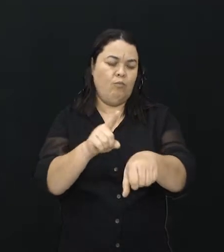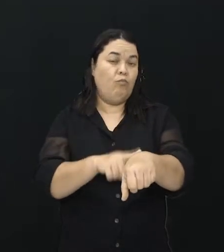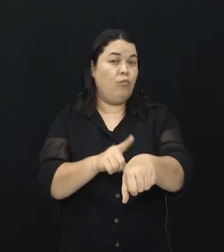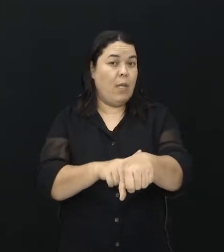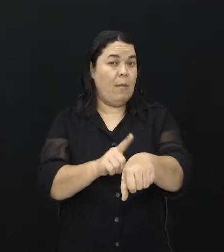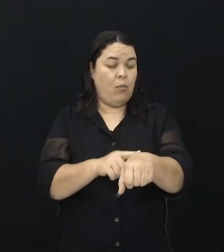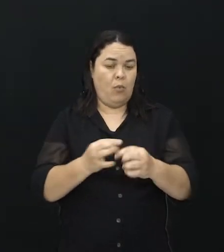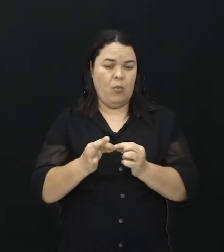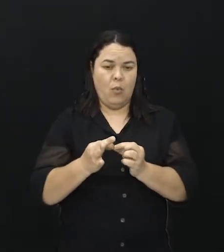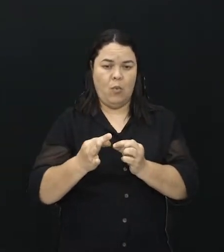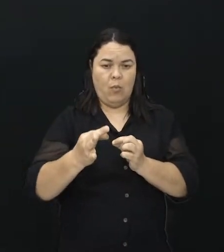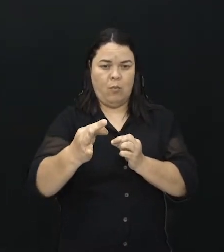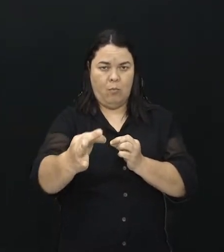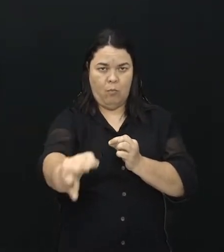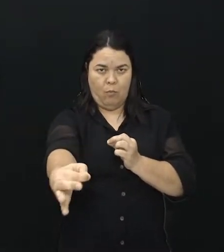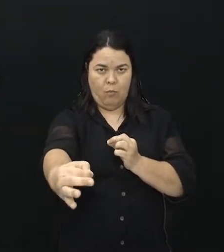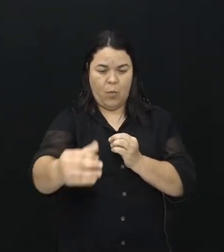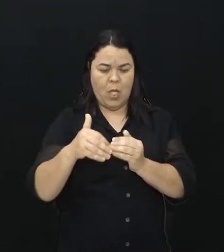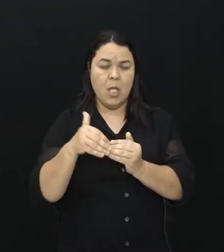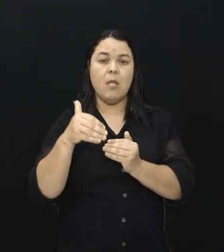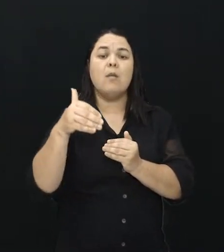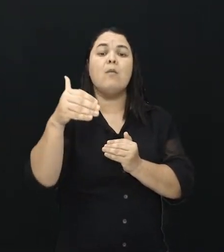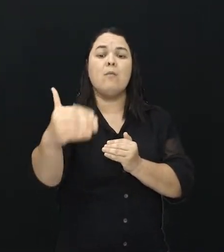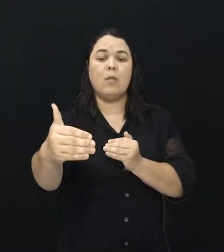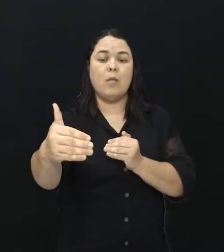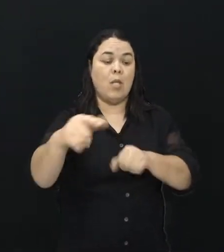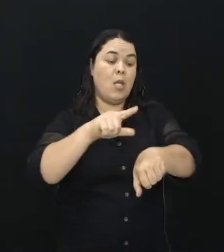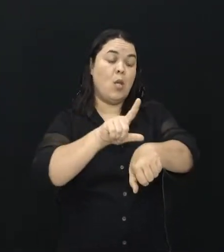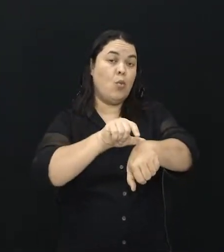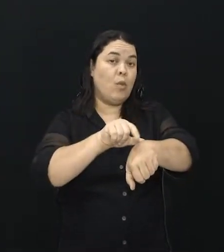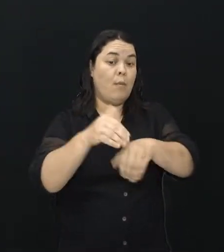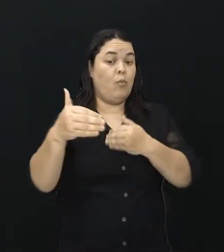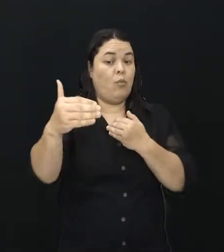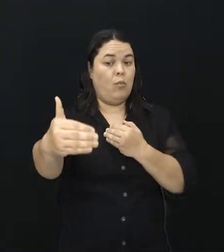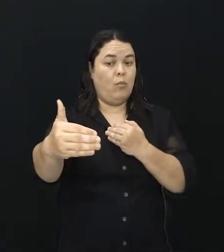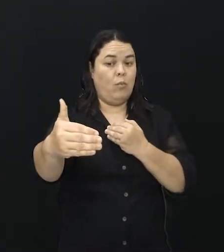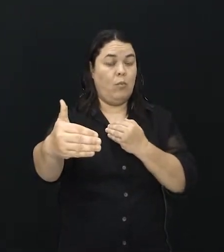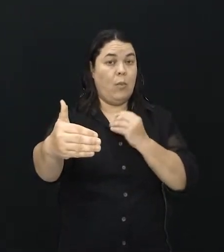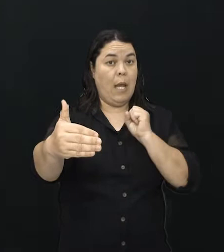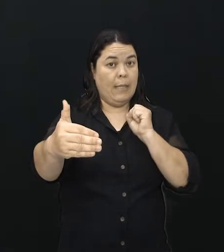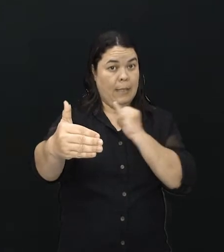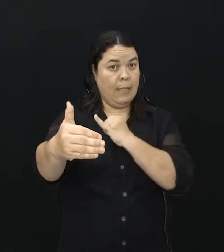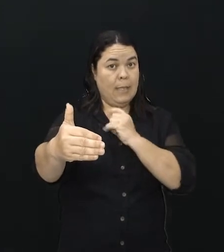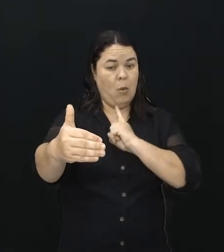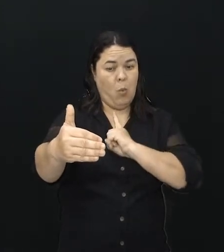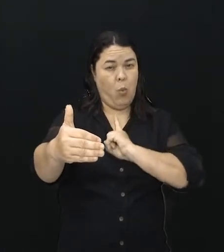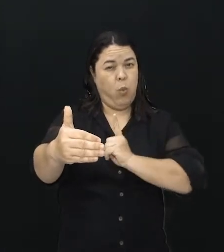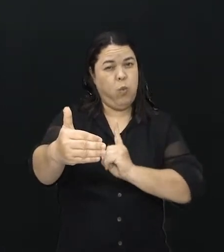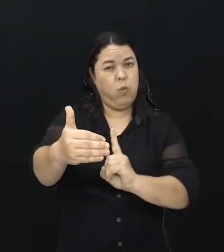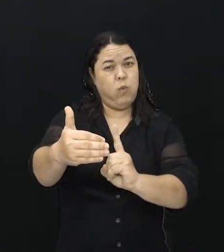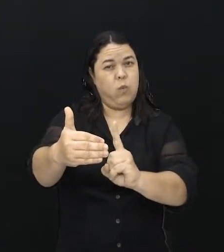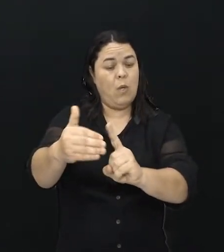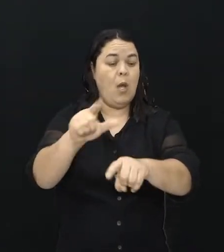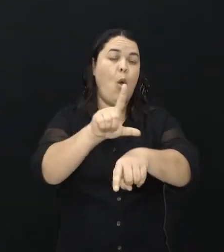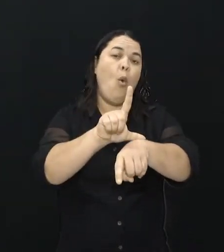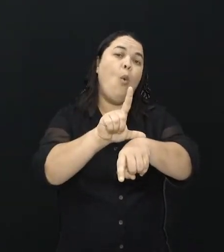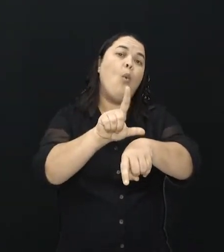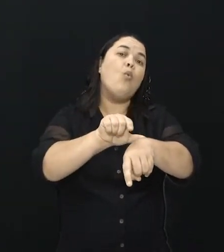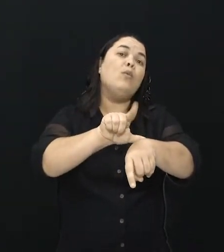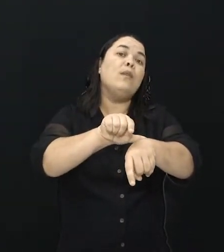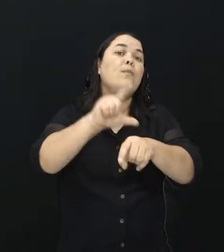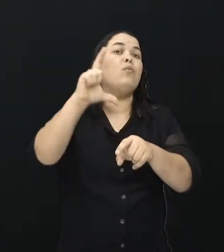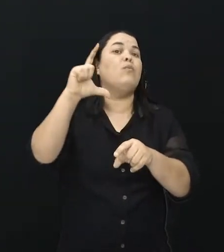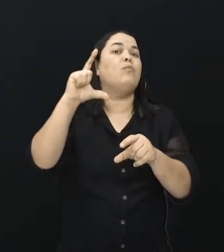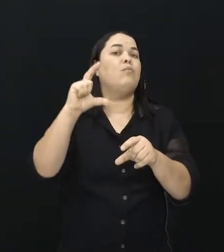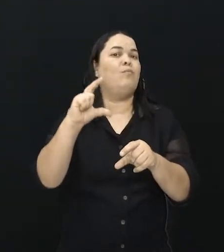tempo, certo? Agora, quando eu pegar essa velocidade e aumentar, o tempo que eu levaria